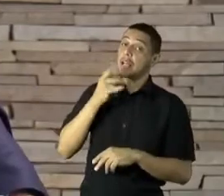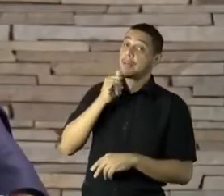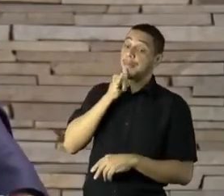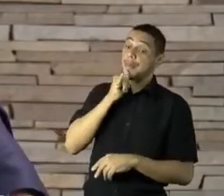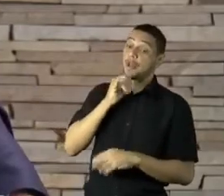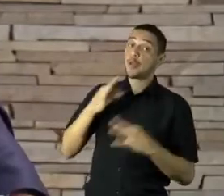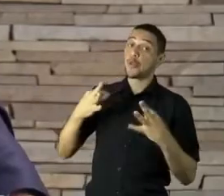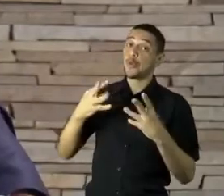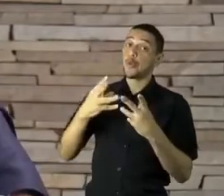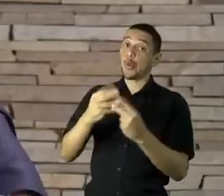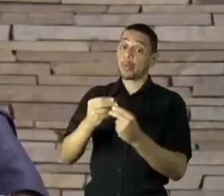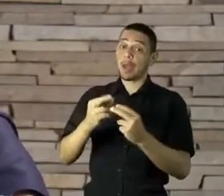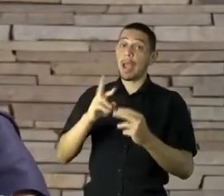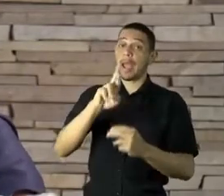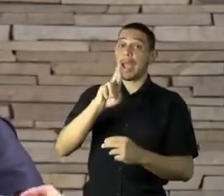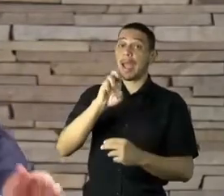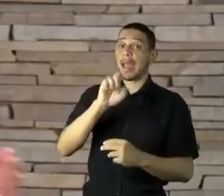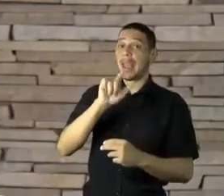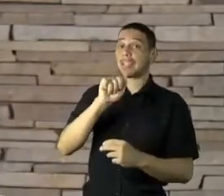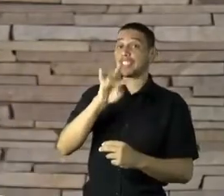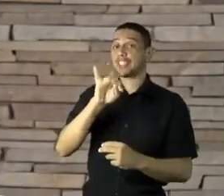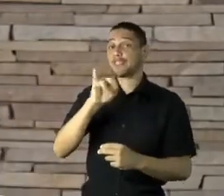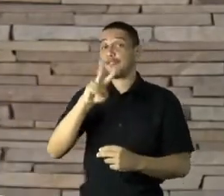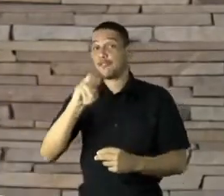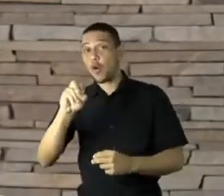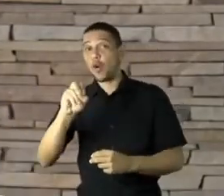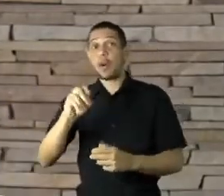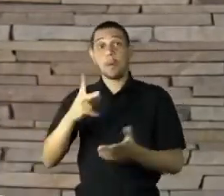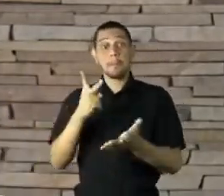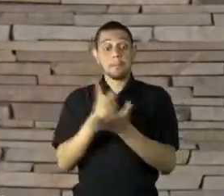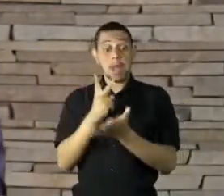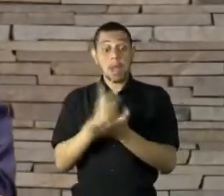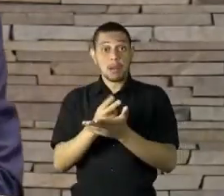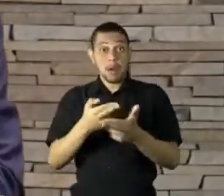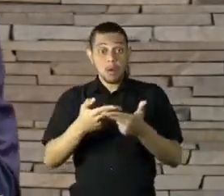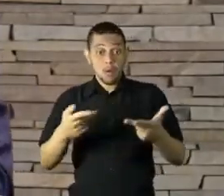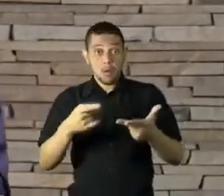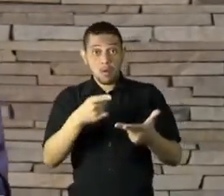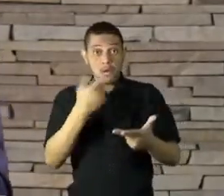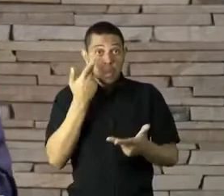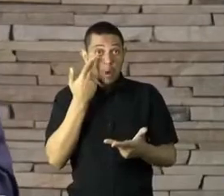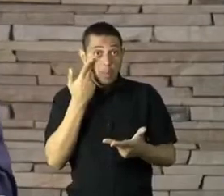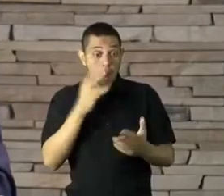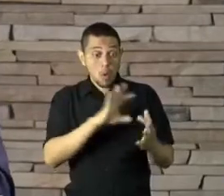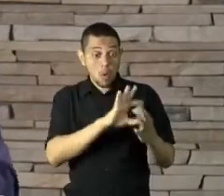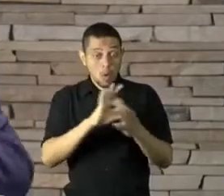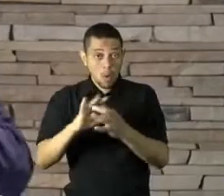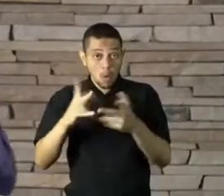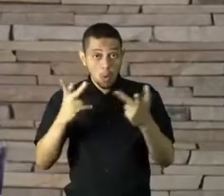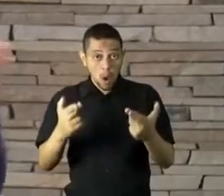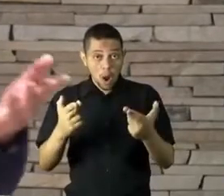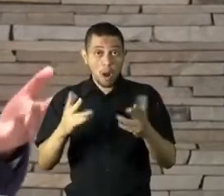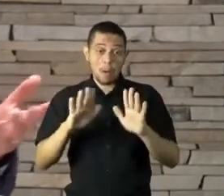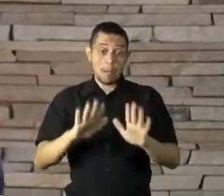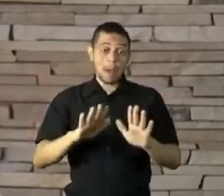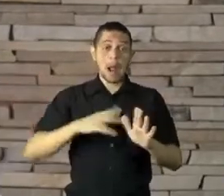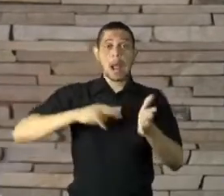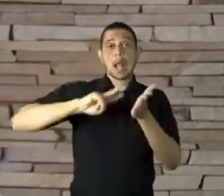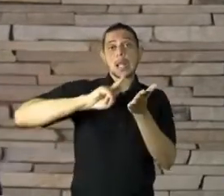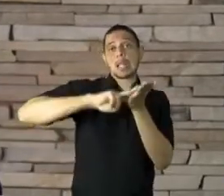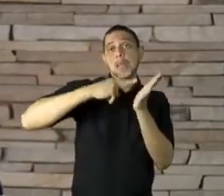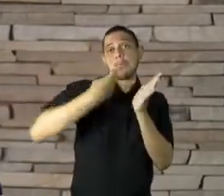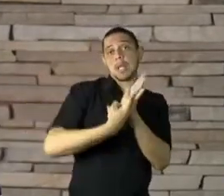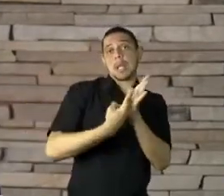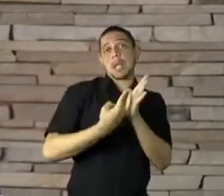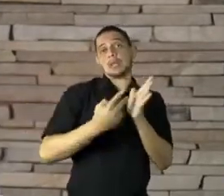pode ser interpretado de maneira diferente mesmo se tratando de uma situação comum e um contexto de igual a interpretação vai